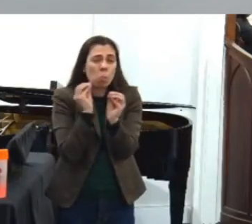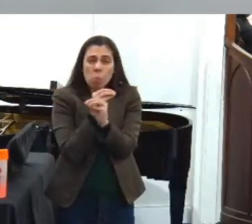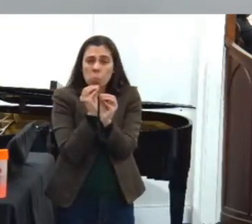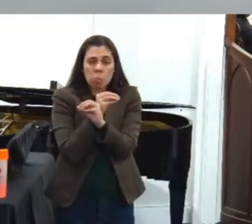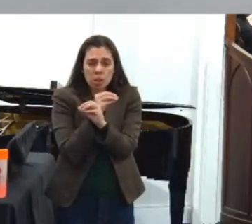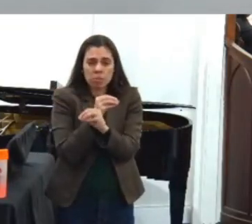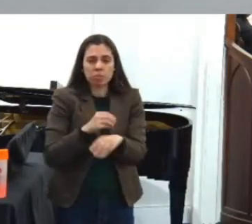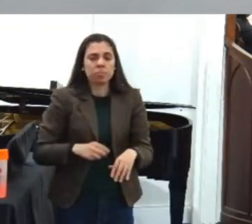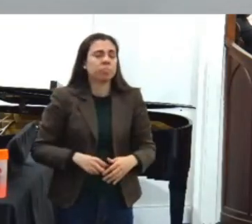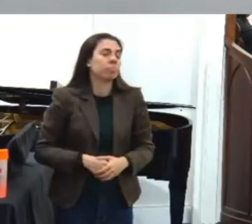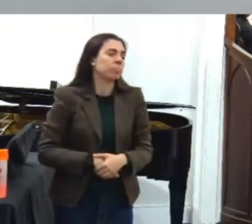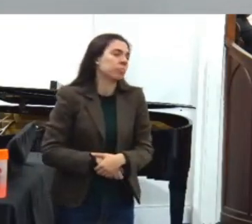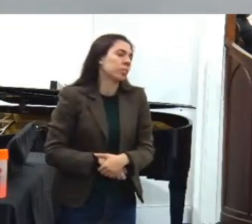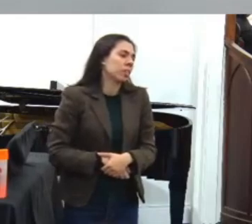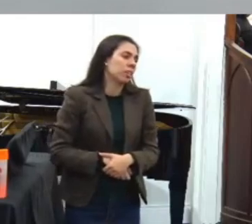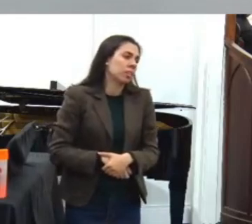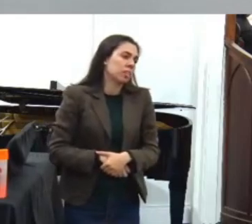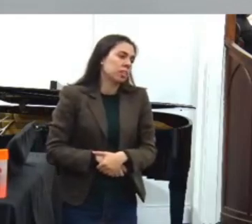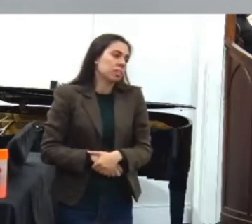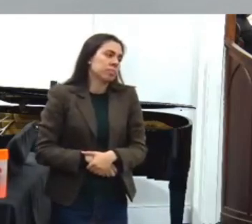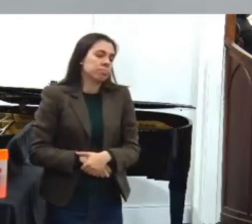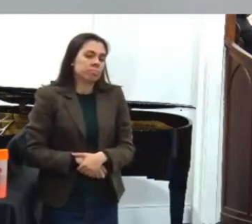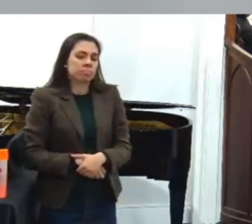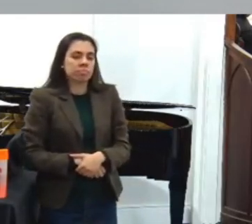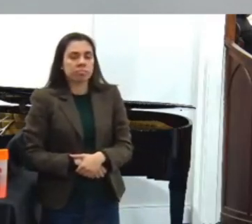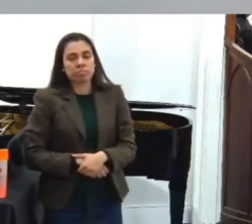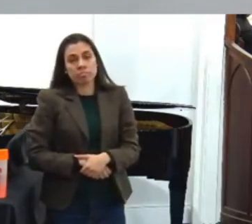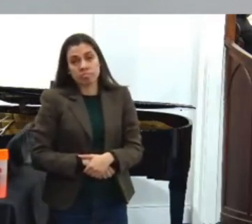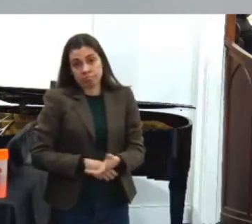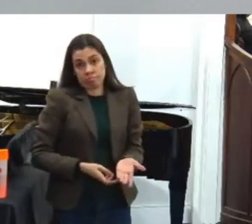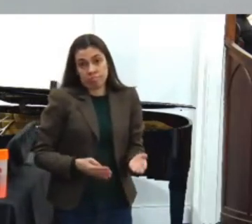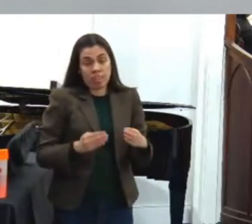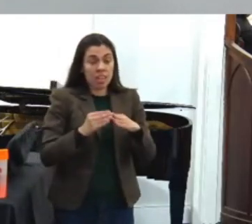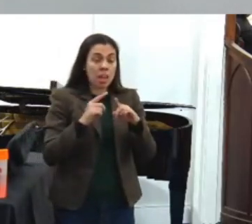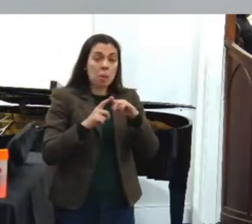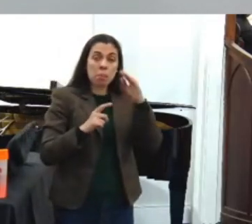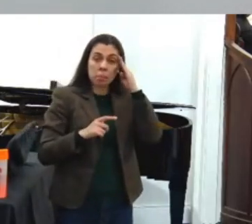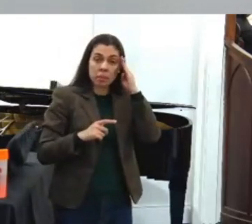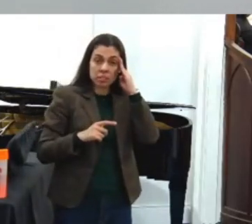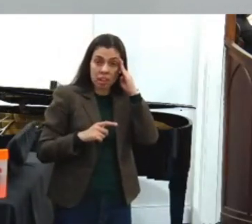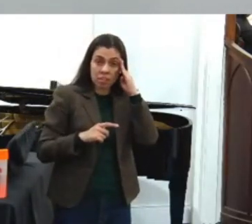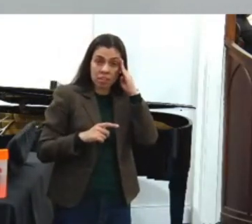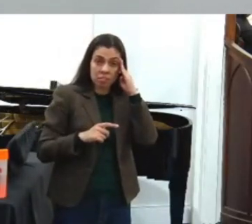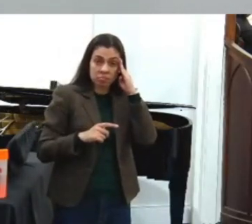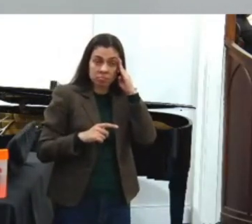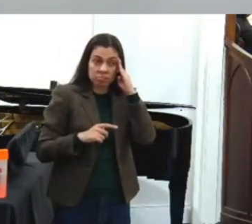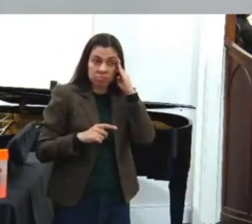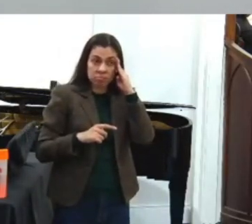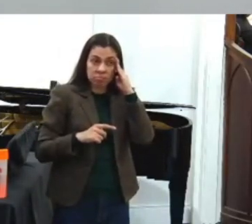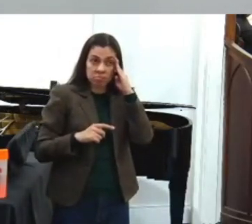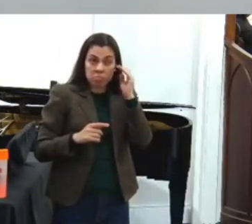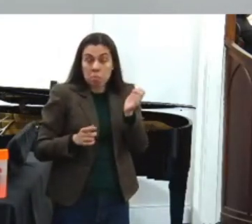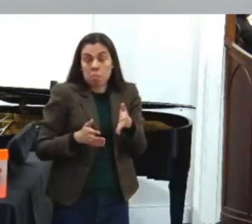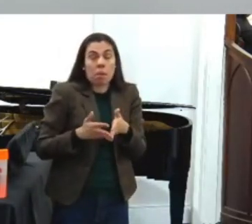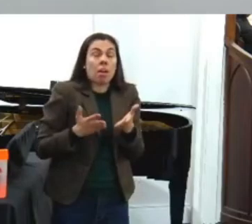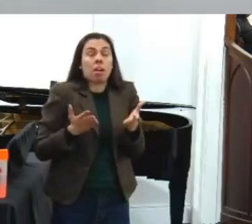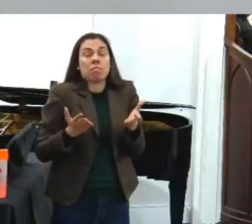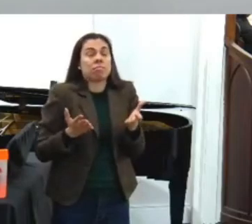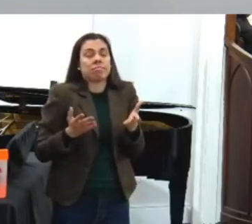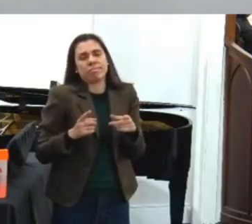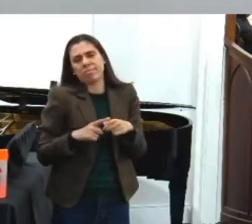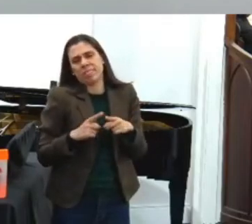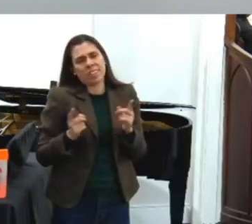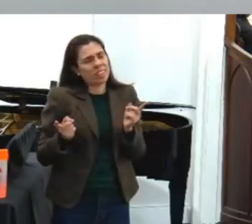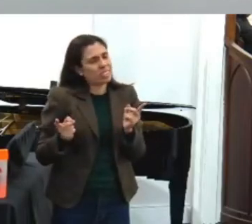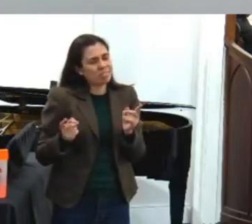poder econômico, com a sua autossuficiência. O Antigo Testamento nos aconselha a respeito do